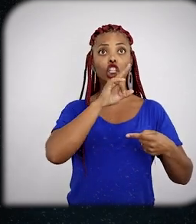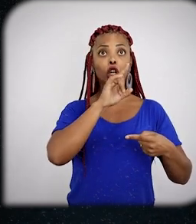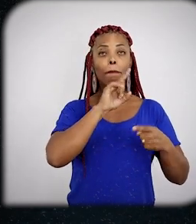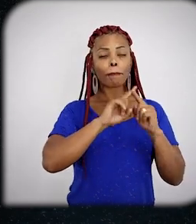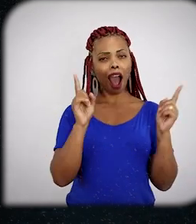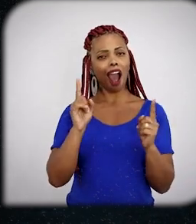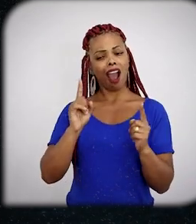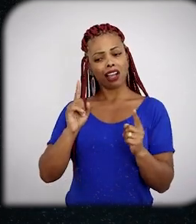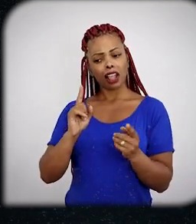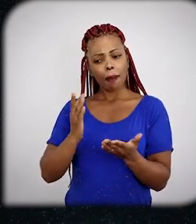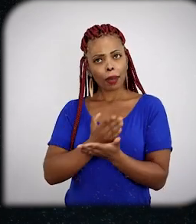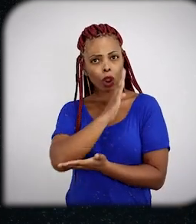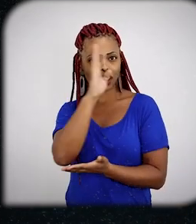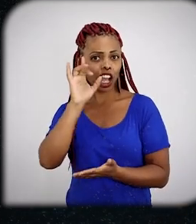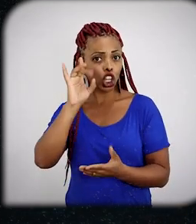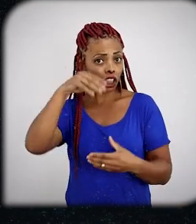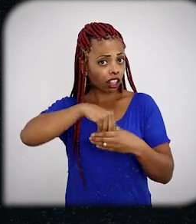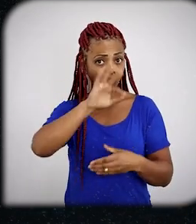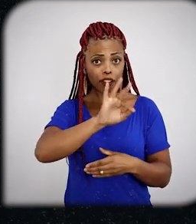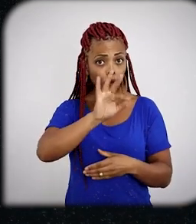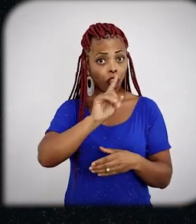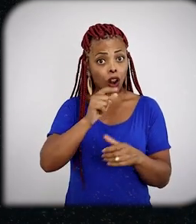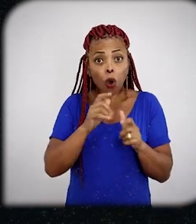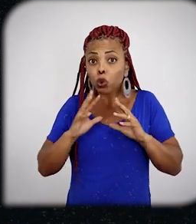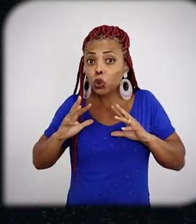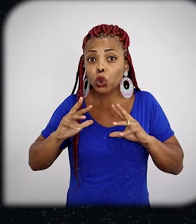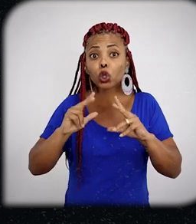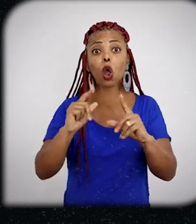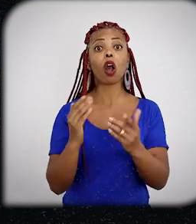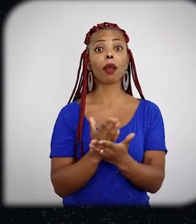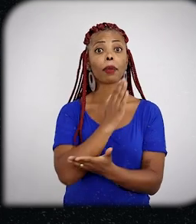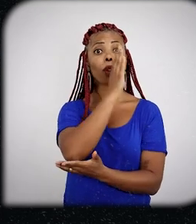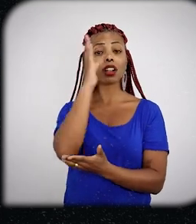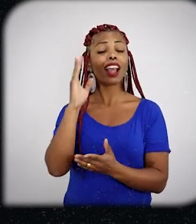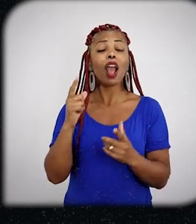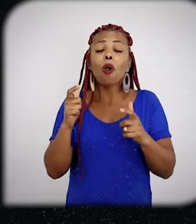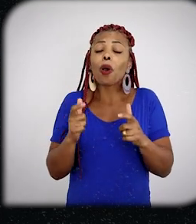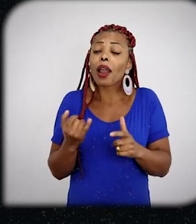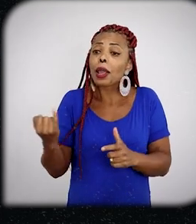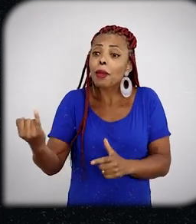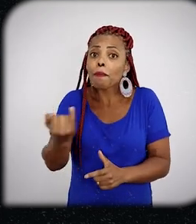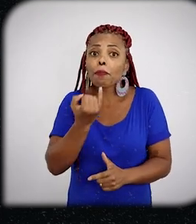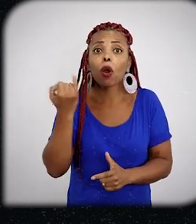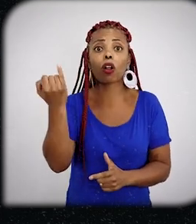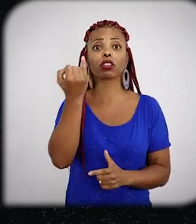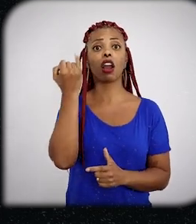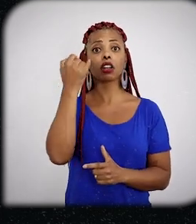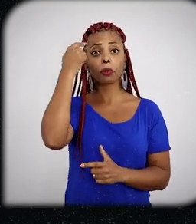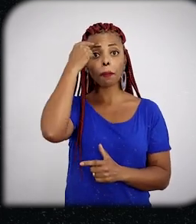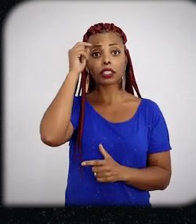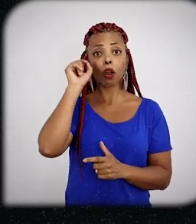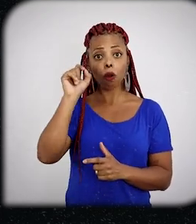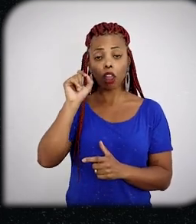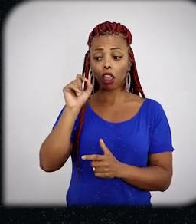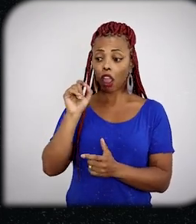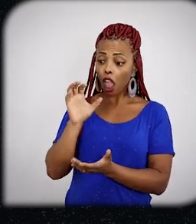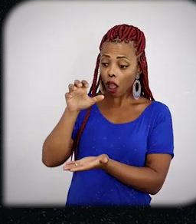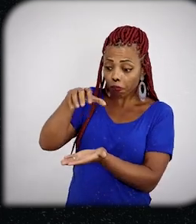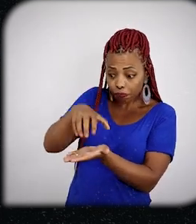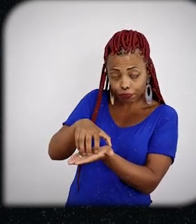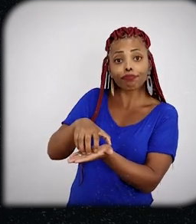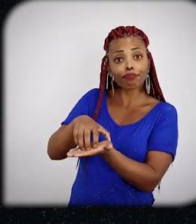universitárias, mas uma política de bibliotecas, né, sobre... Eu acho que é um outro lugar importantíssimo de pensar a biblioteca como